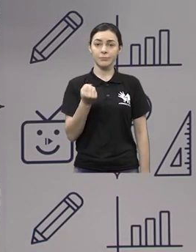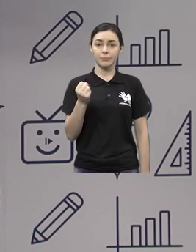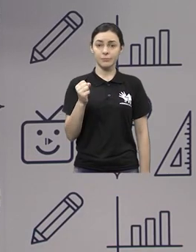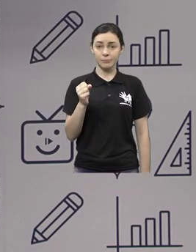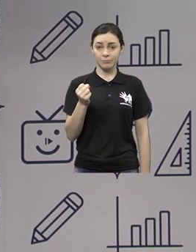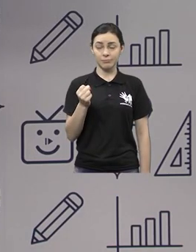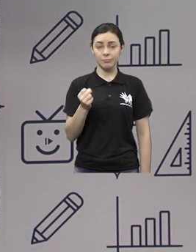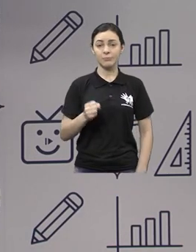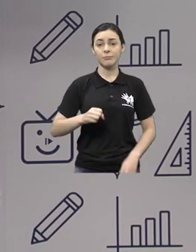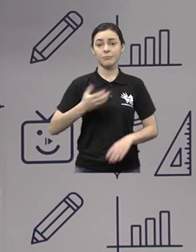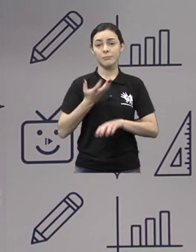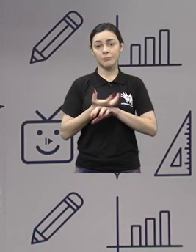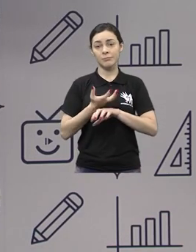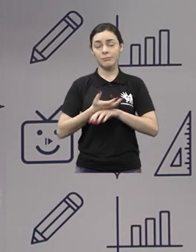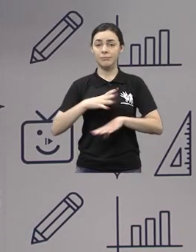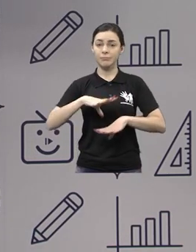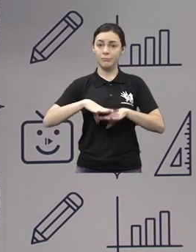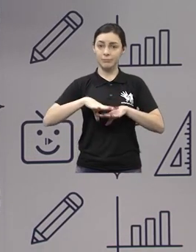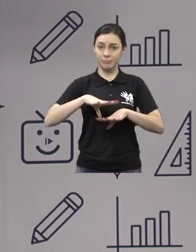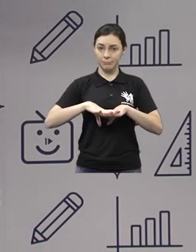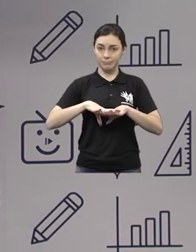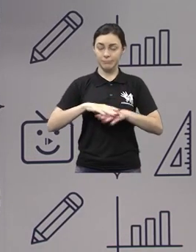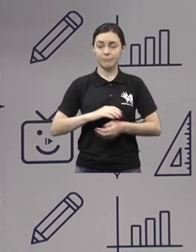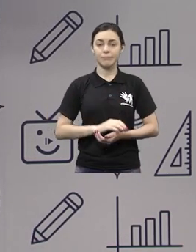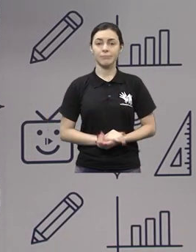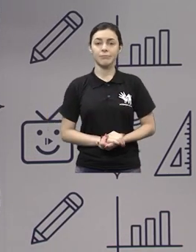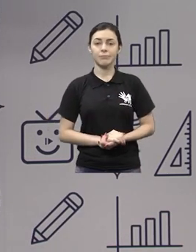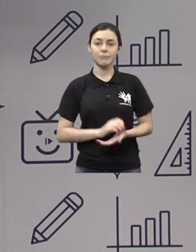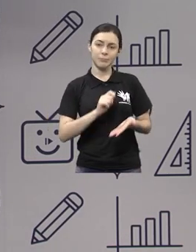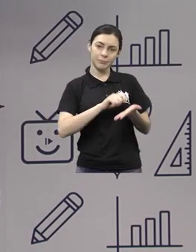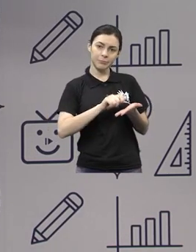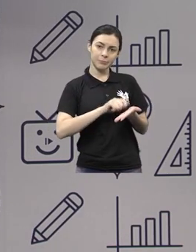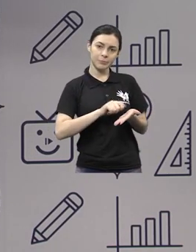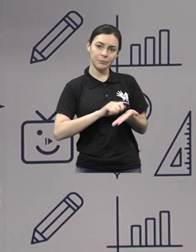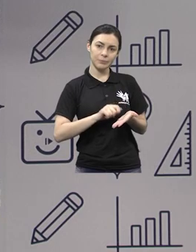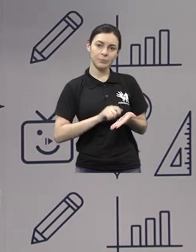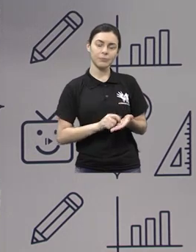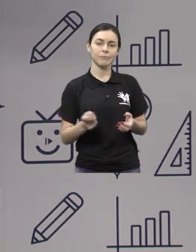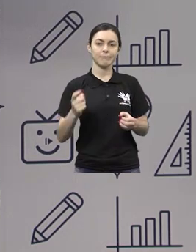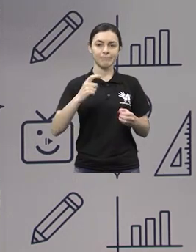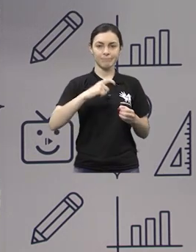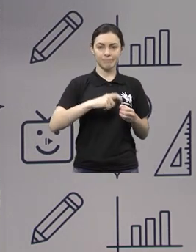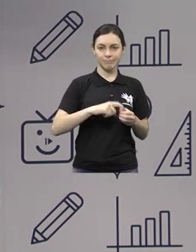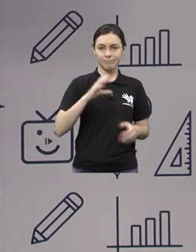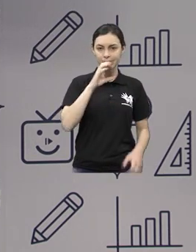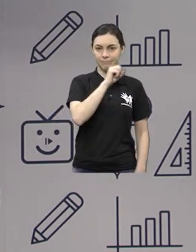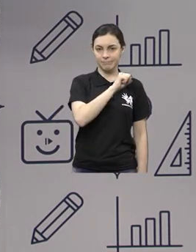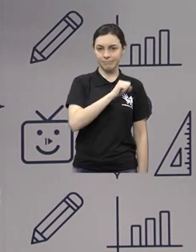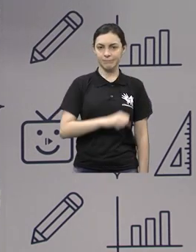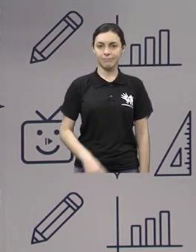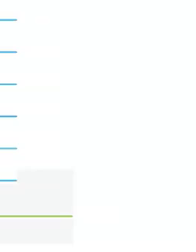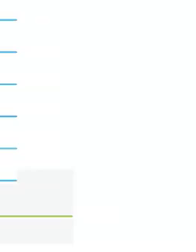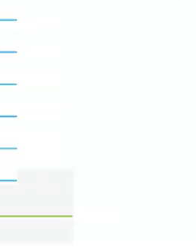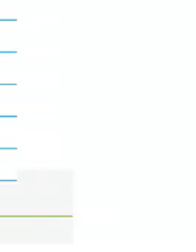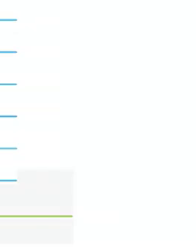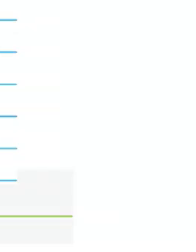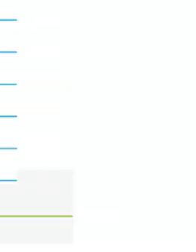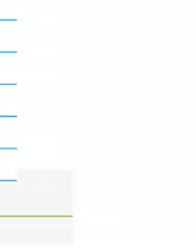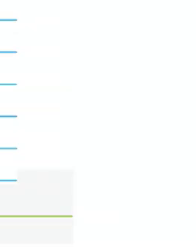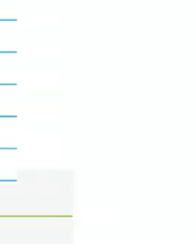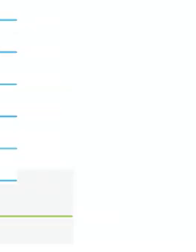aula número 8 e matemática. Registre no caderno que logo nós voltamos.